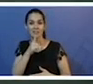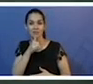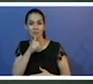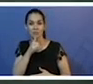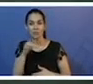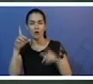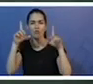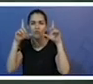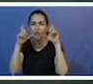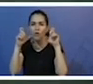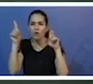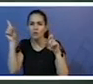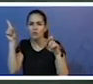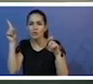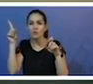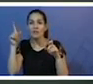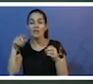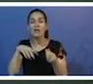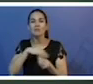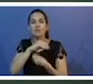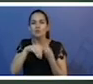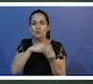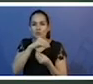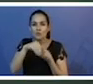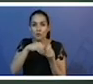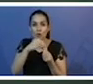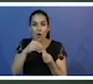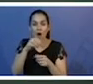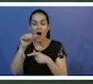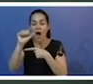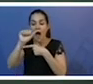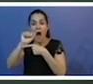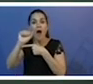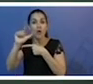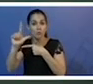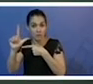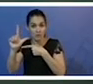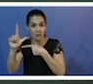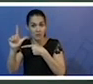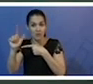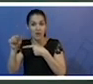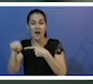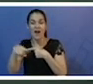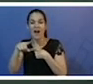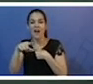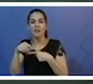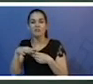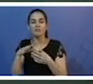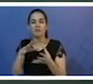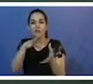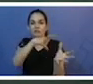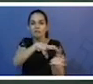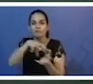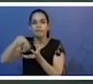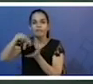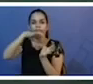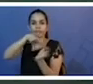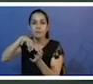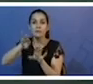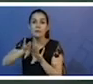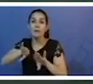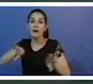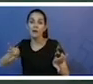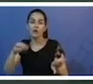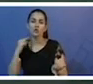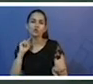uma imagem do sulfato de alumínio fazendo aí a sua floculação nas partículas de sujeira da